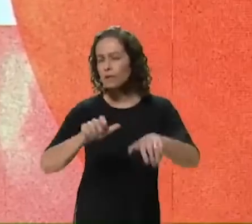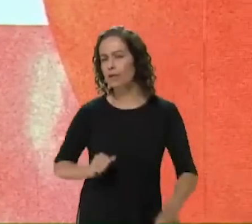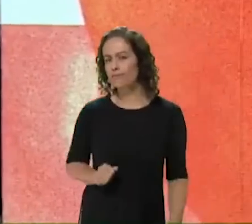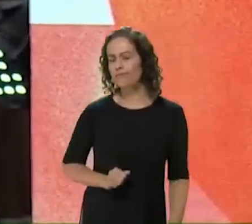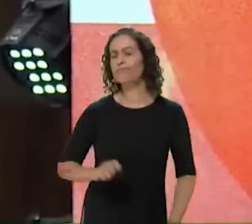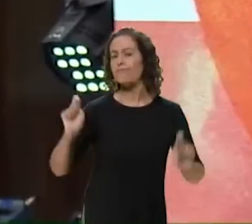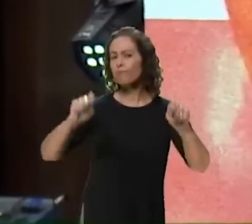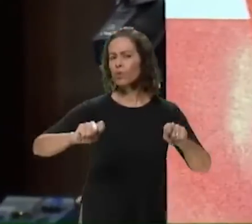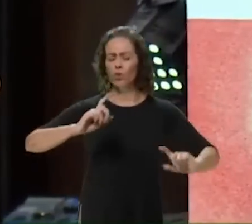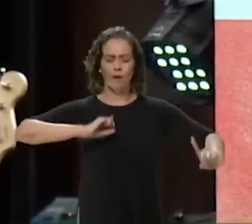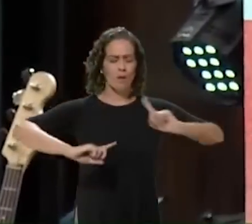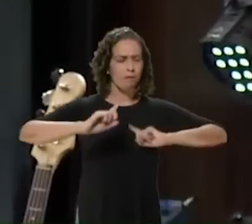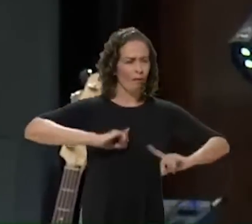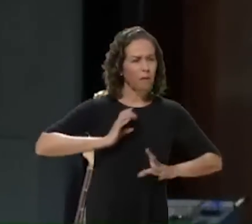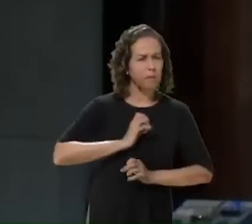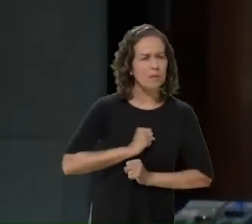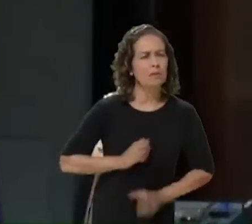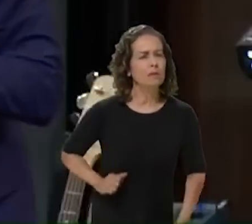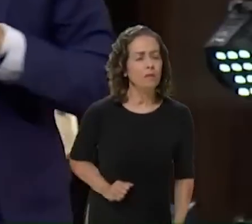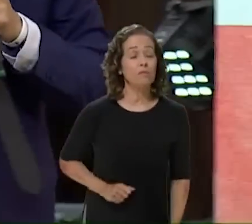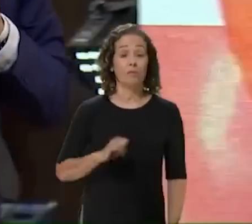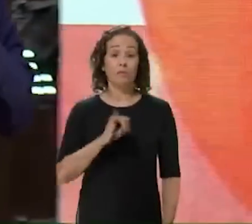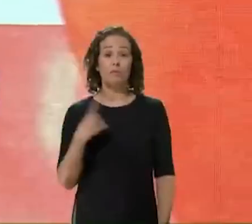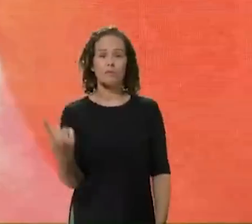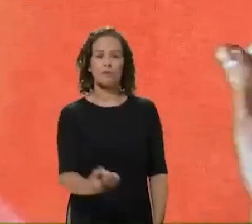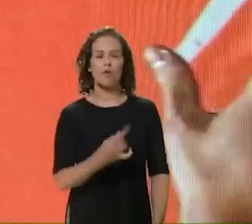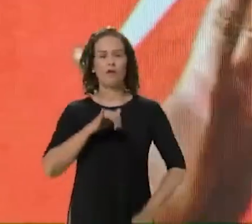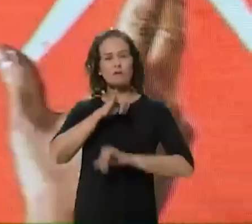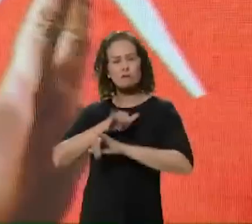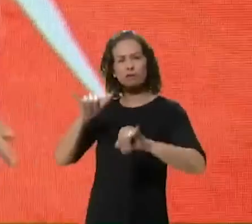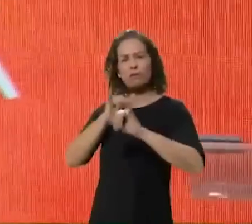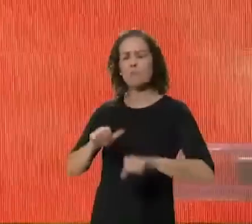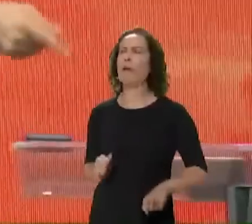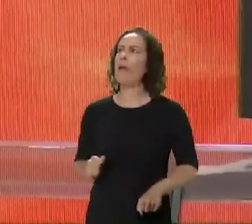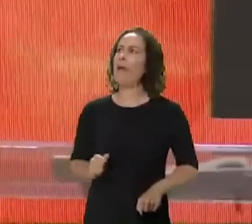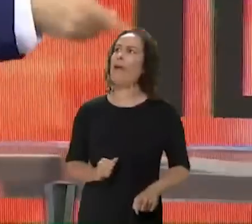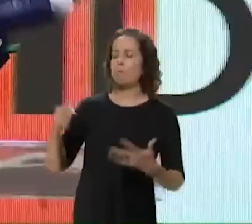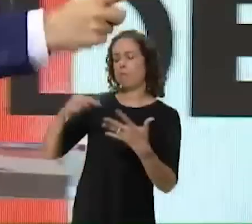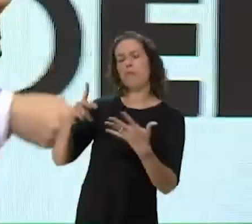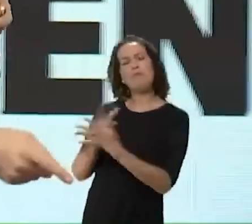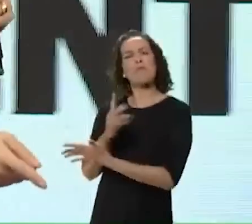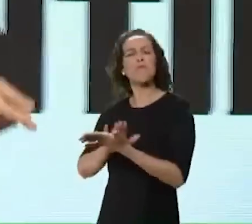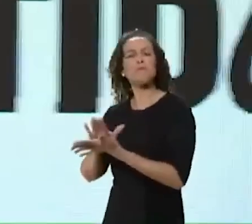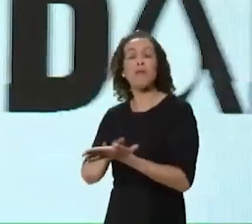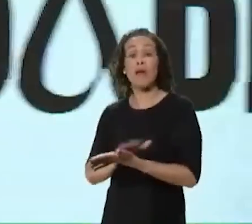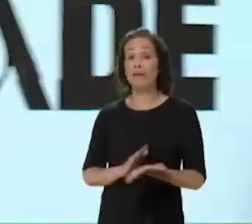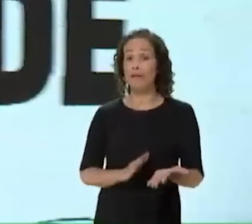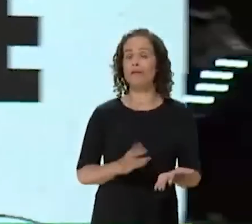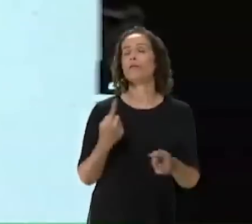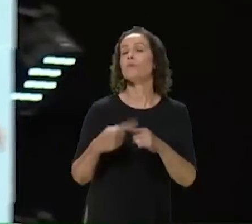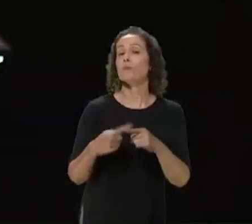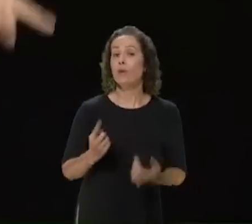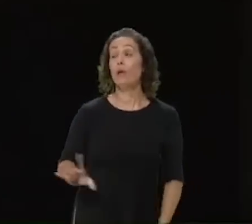Quando a gente fala nada está acontecendo, muitas vezes é porque Deus está indo lá e impedindo o mal que deveria chegar na nossa vida. E nós temos